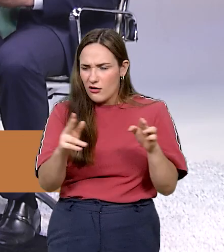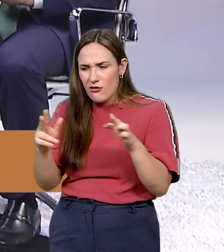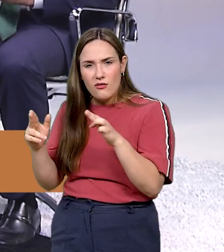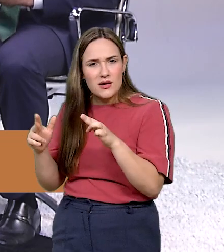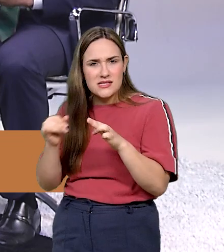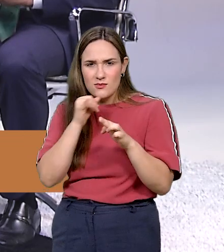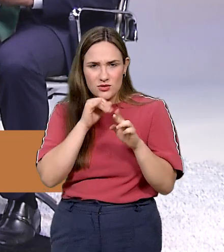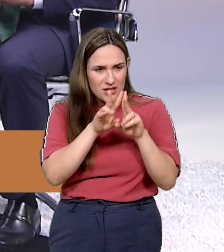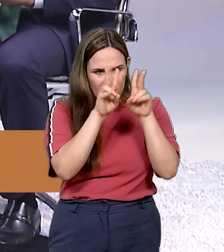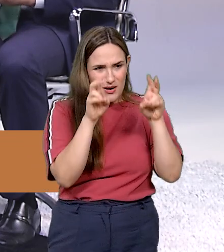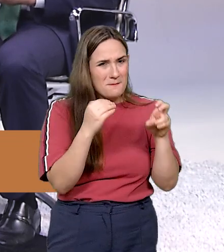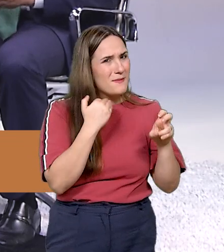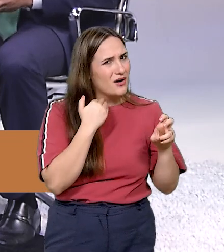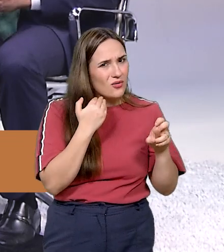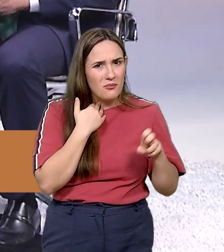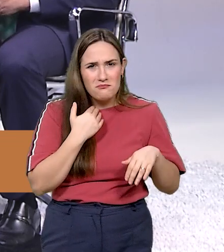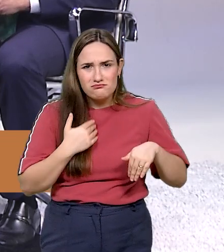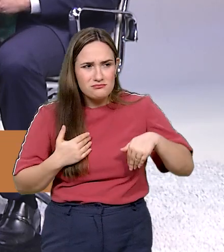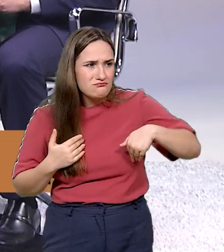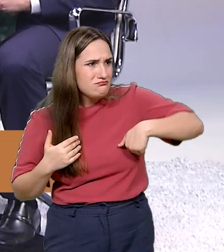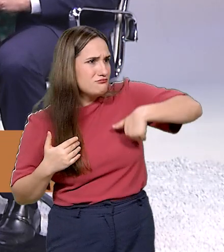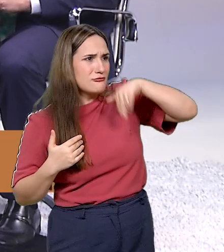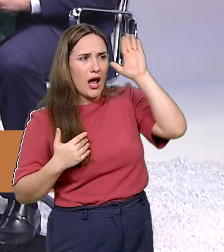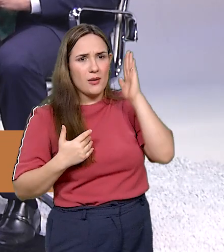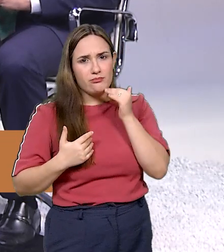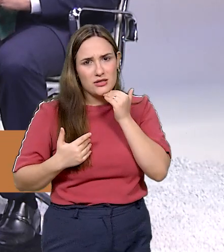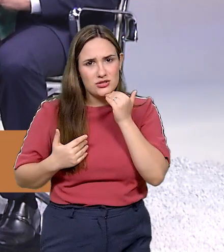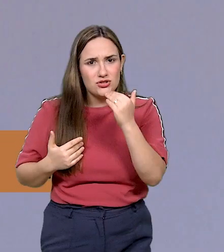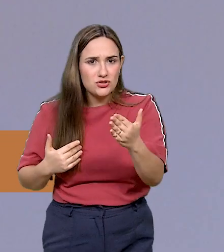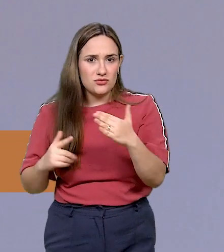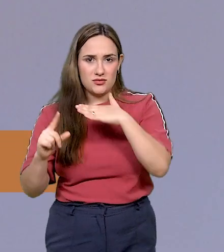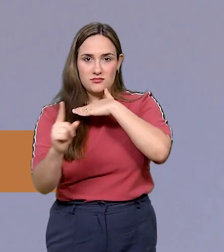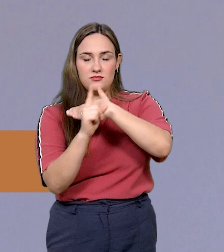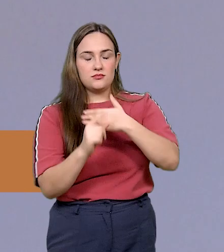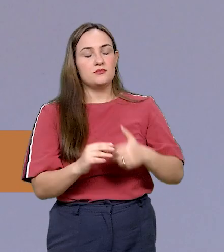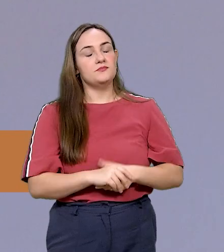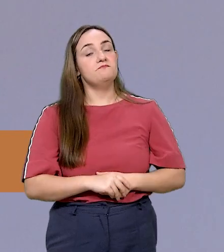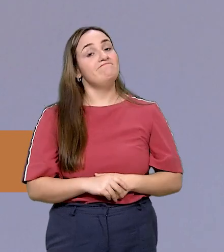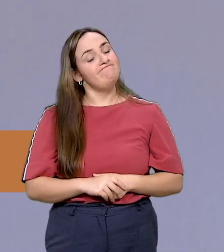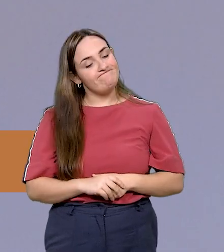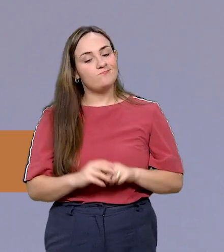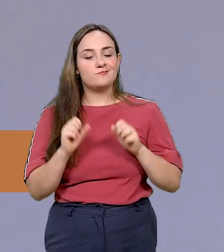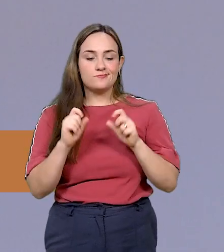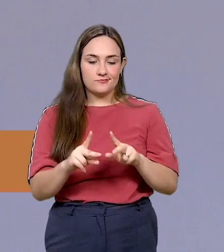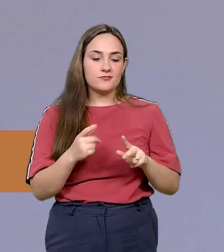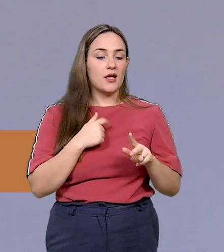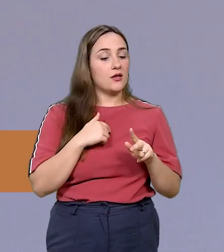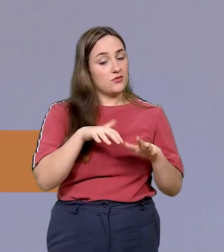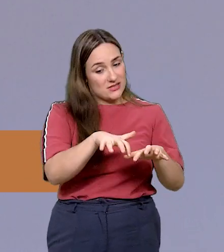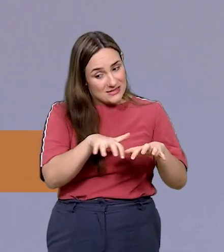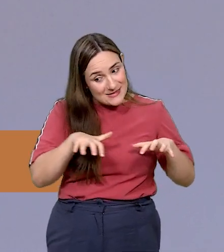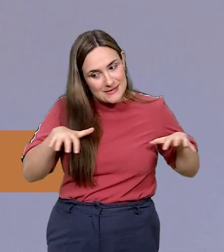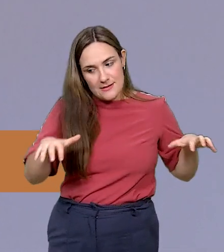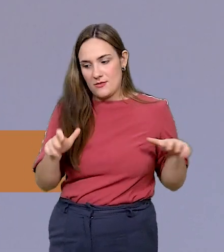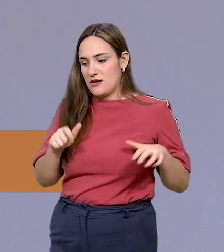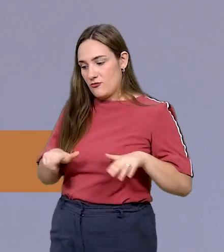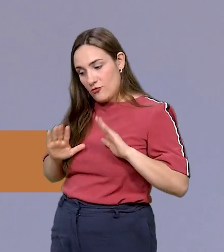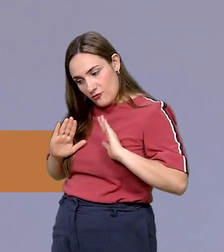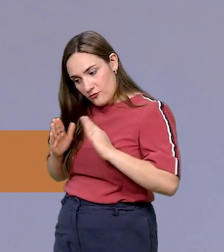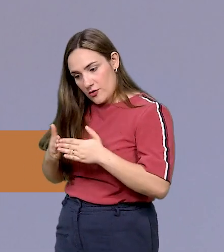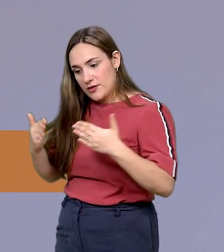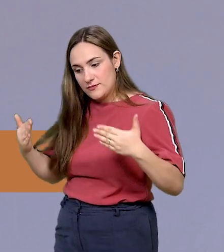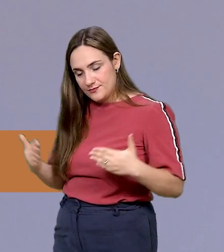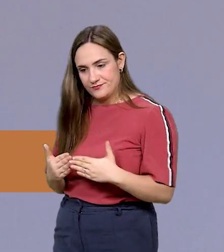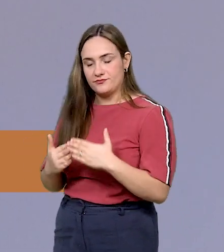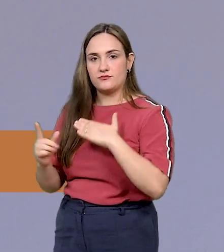demanda, nessa temática de bancário, nós resolvemos tratar isso de maneira mais especializada